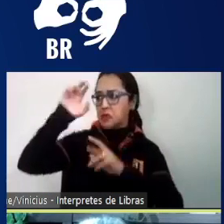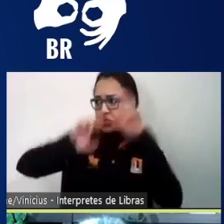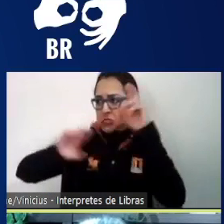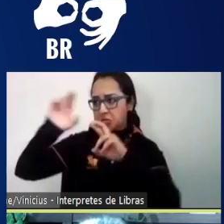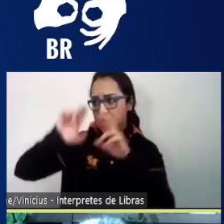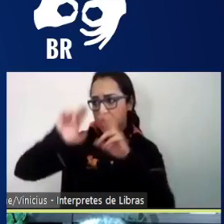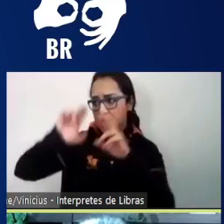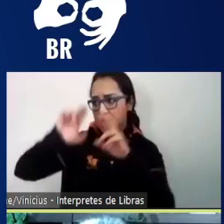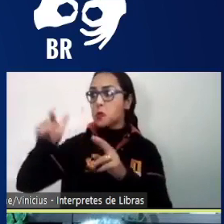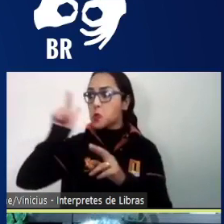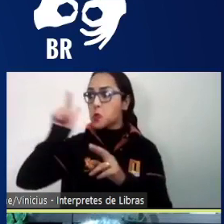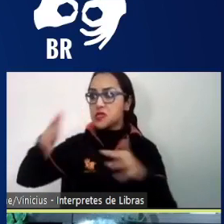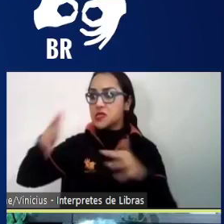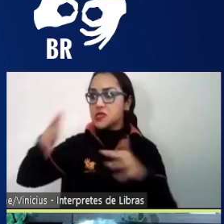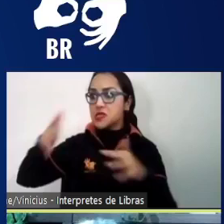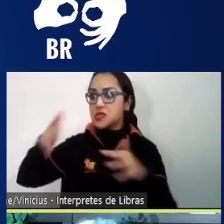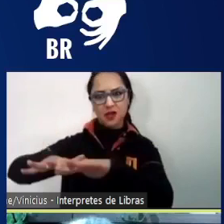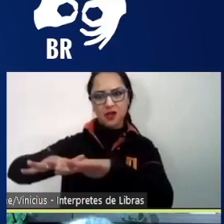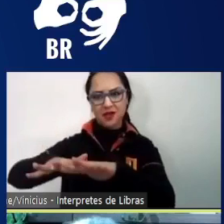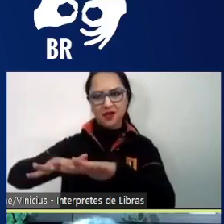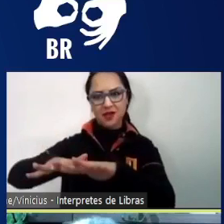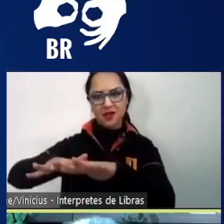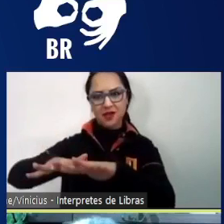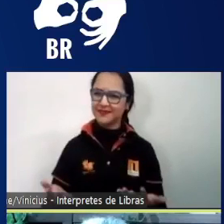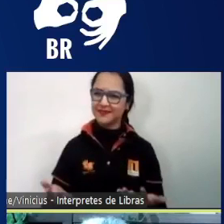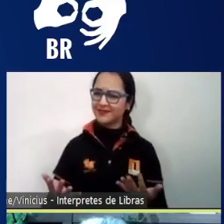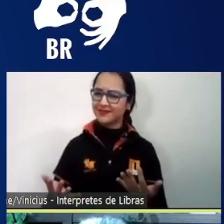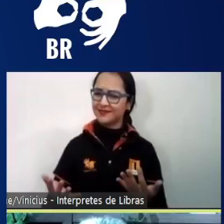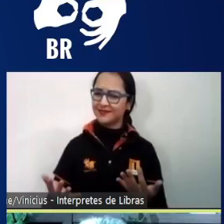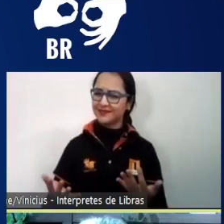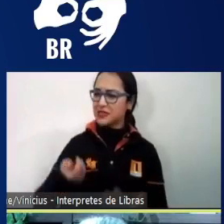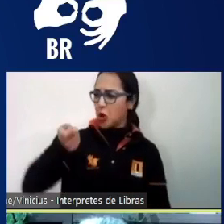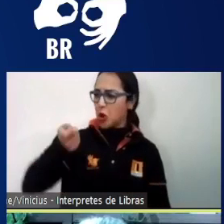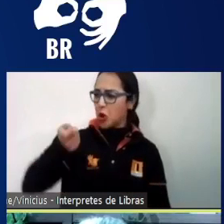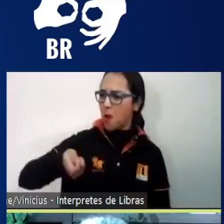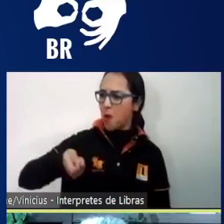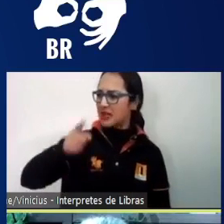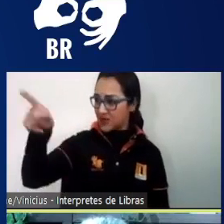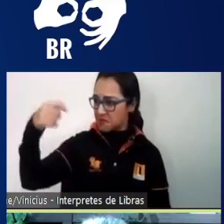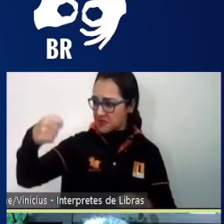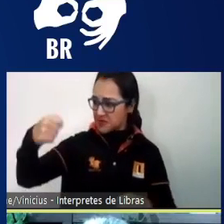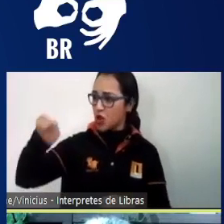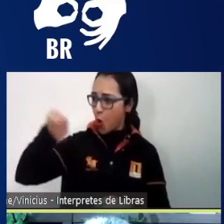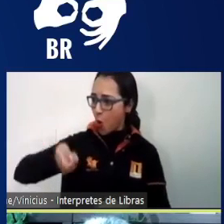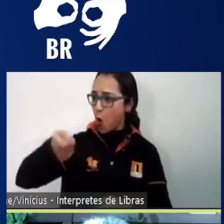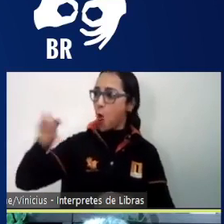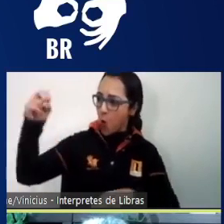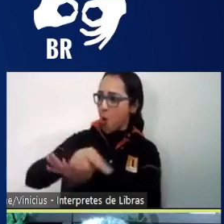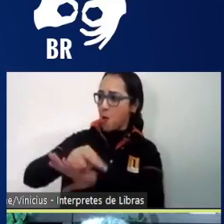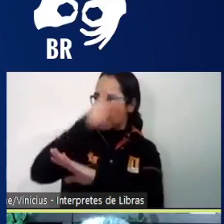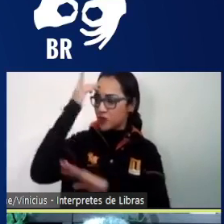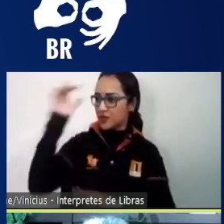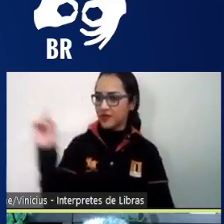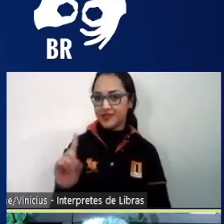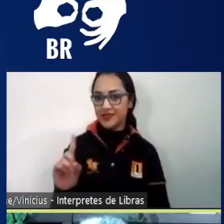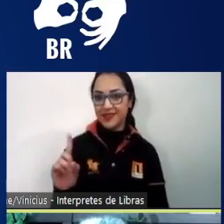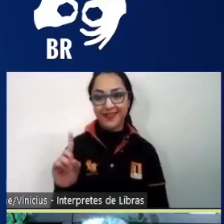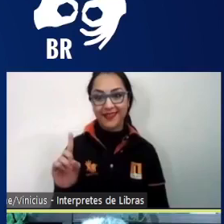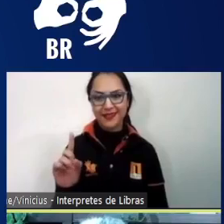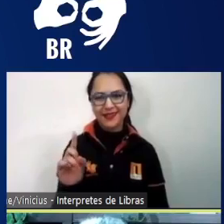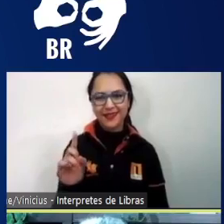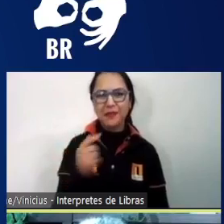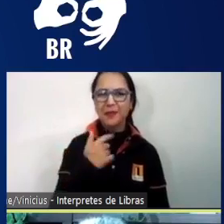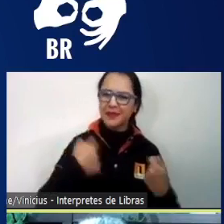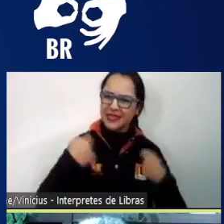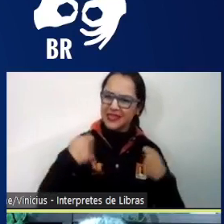procuradores, para obrigar empresas a contratar o público, tanto pessoa com deficiência como todos os